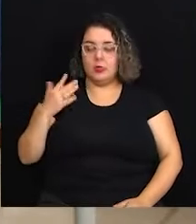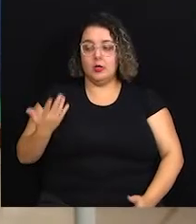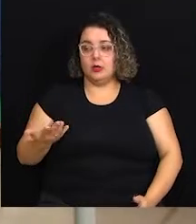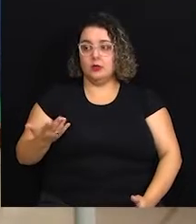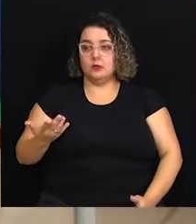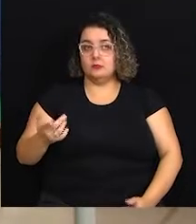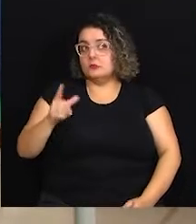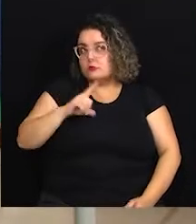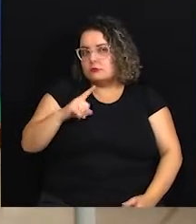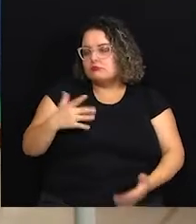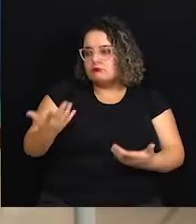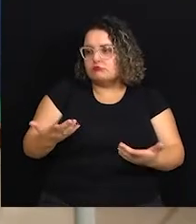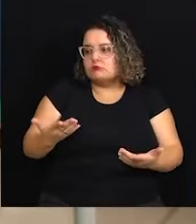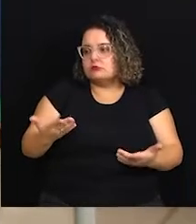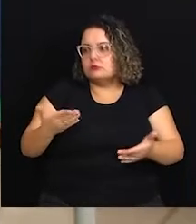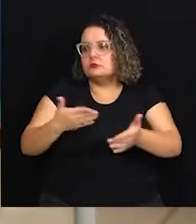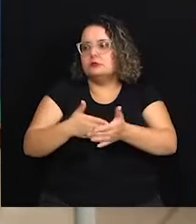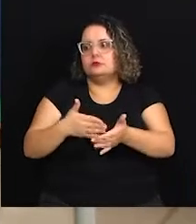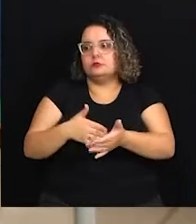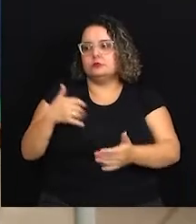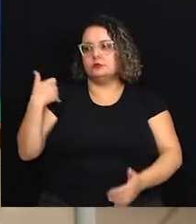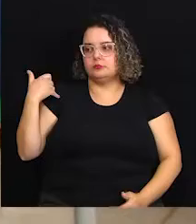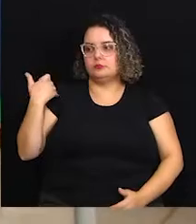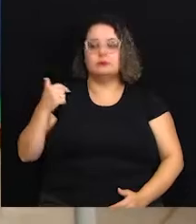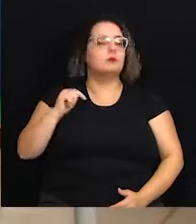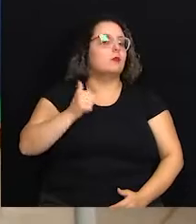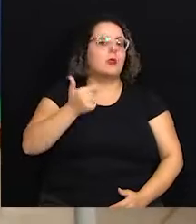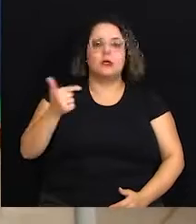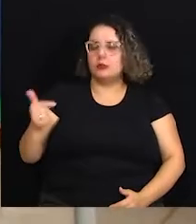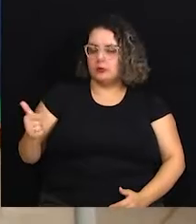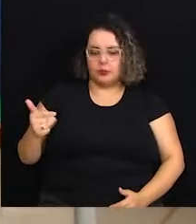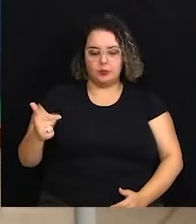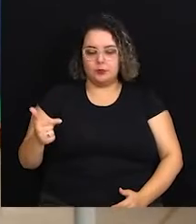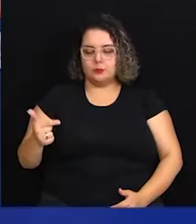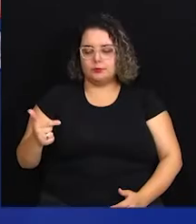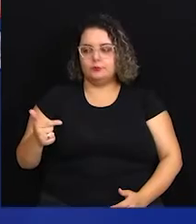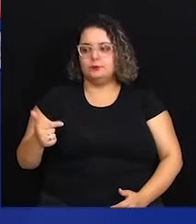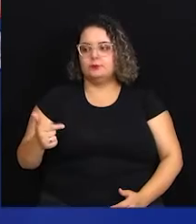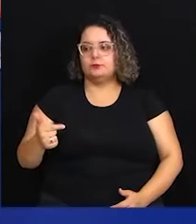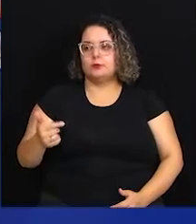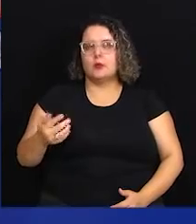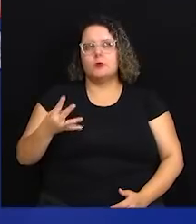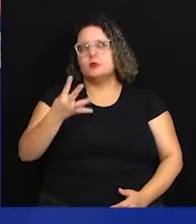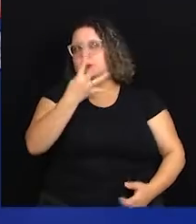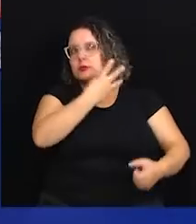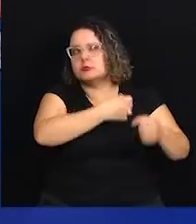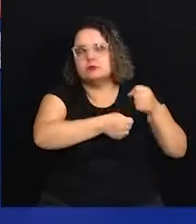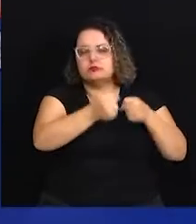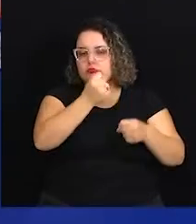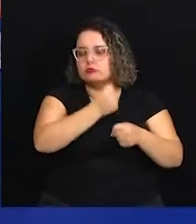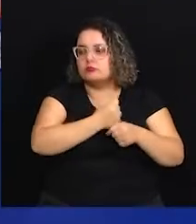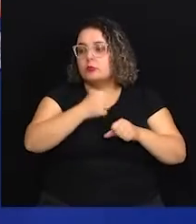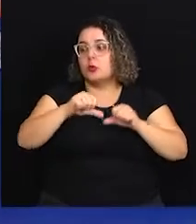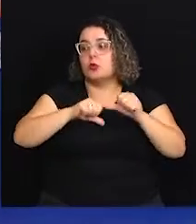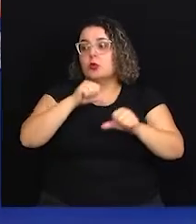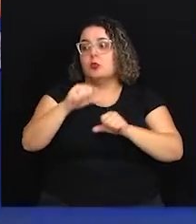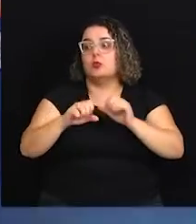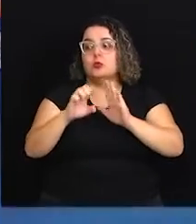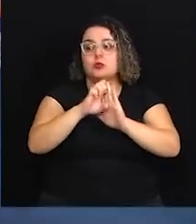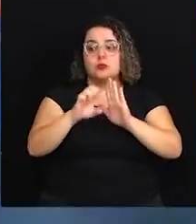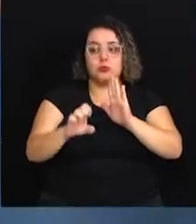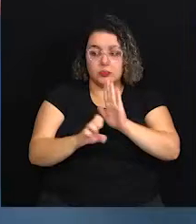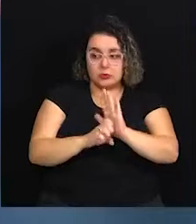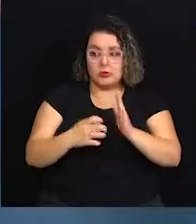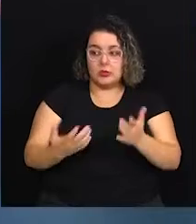vocês também têm um limite de idade? Não. Há uns 4 anos atrás a gente mudou nosso